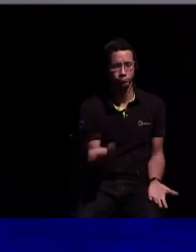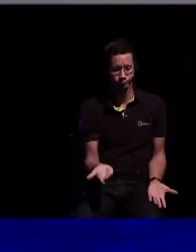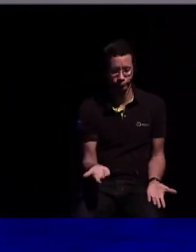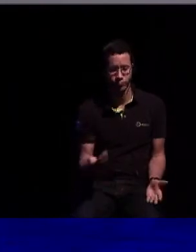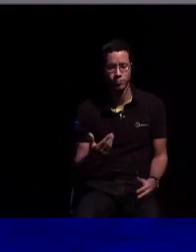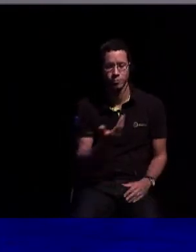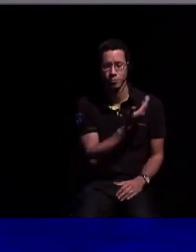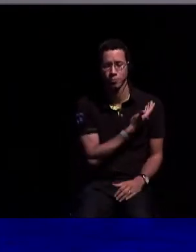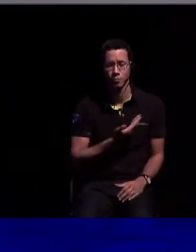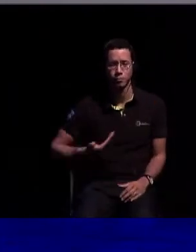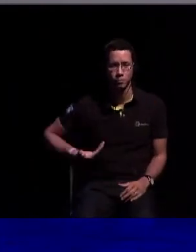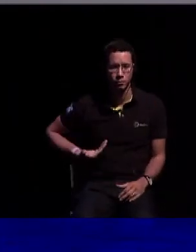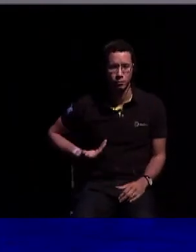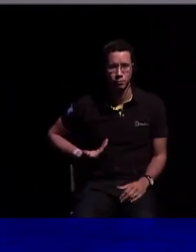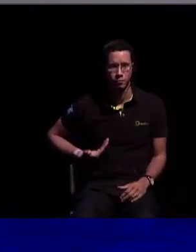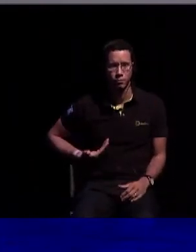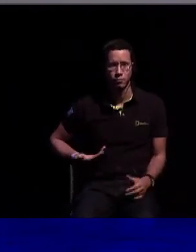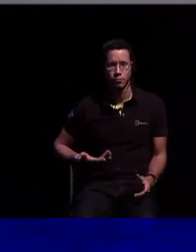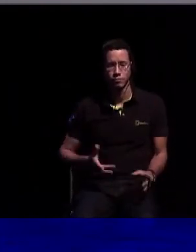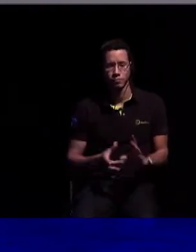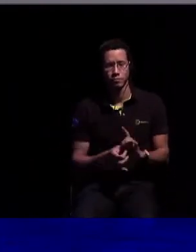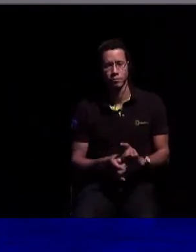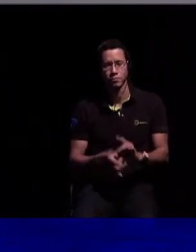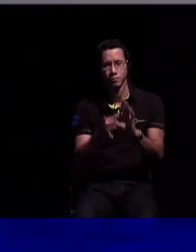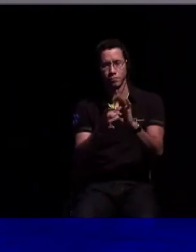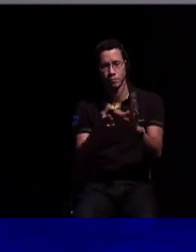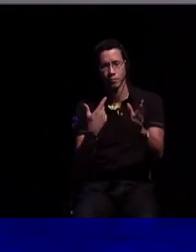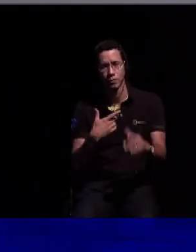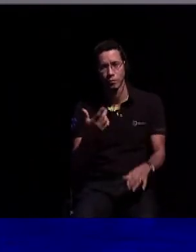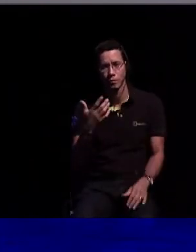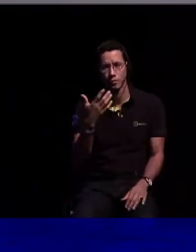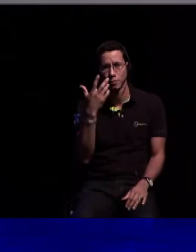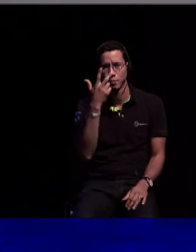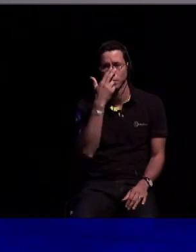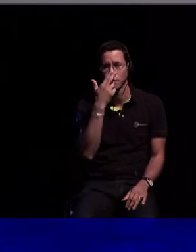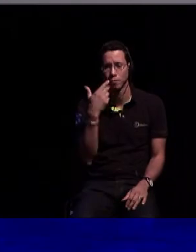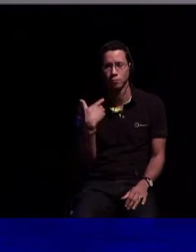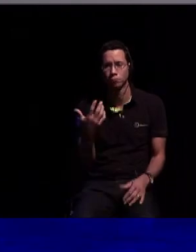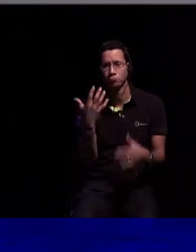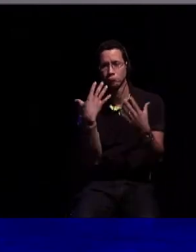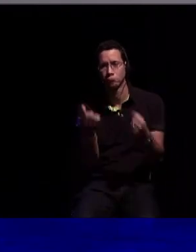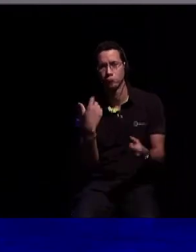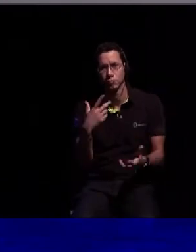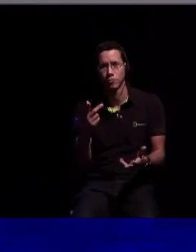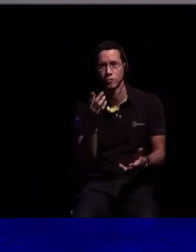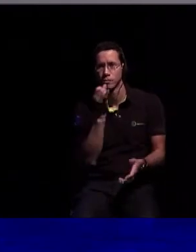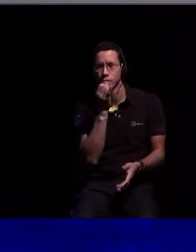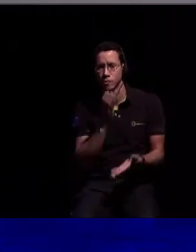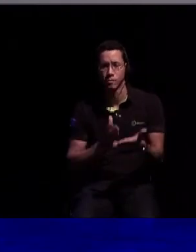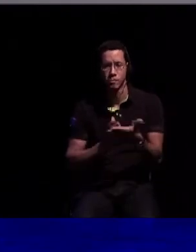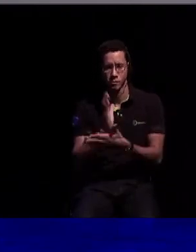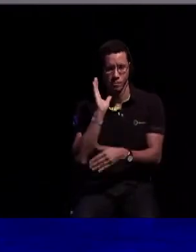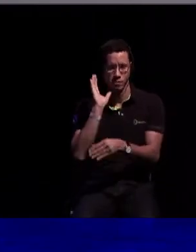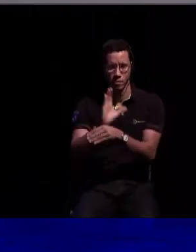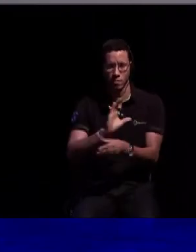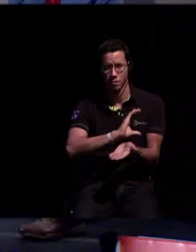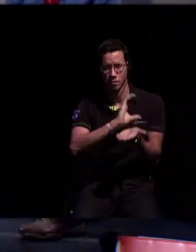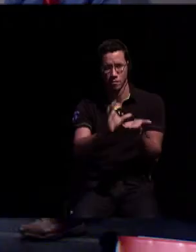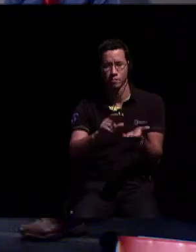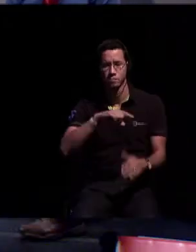neoliberal, don't see the social support for tourism as being viable in this context. Thank